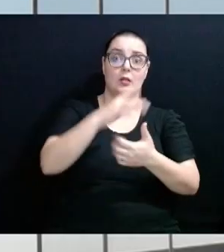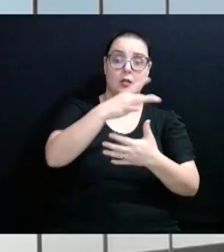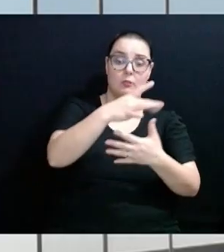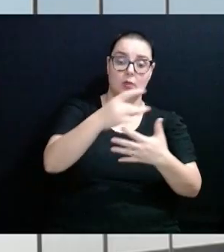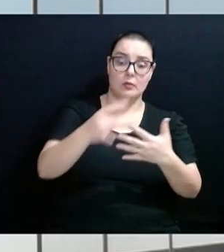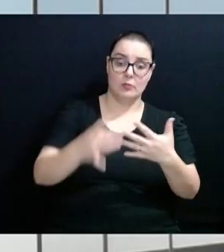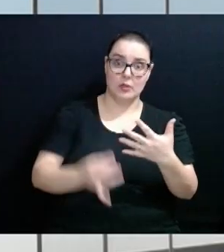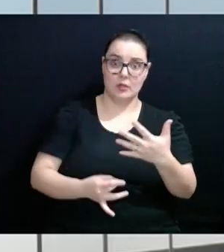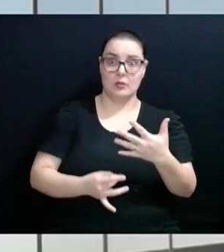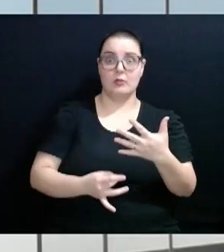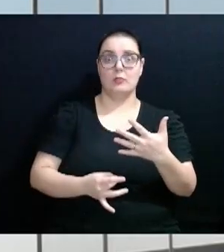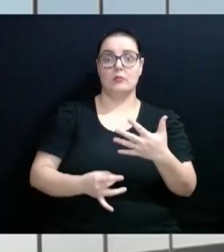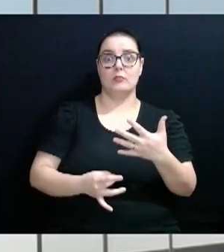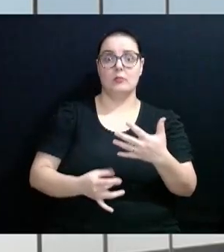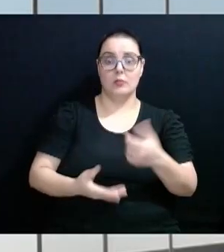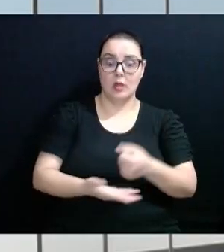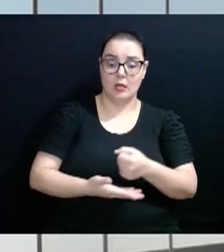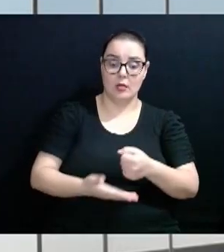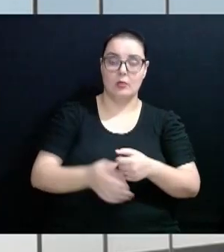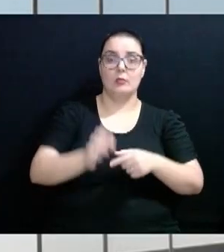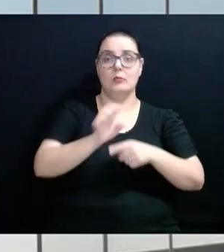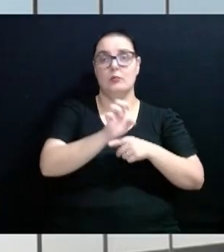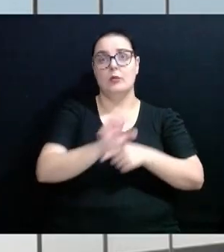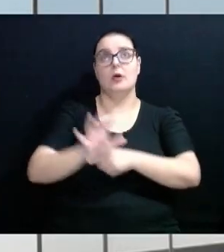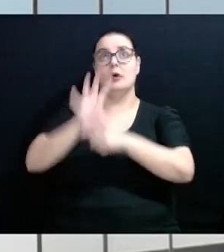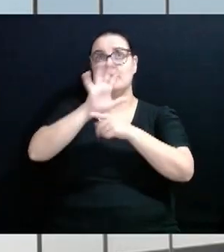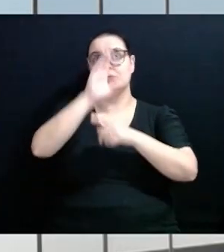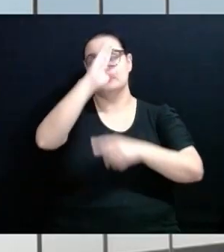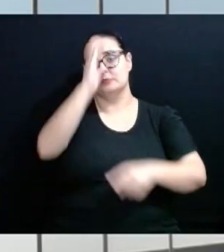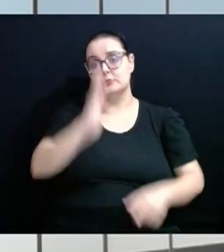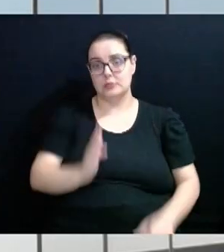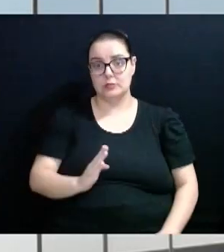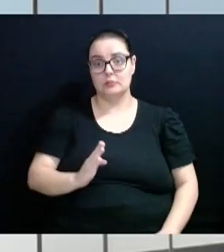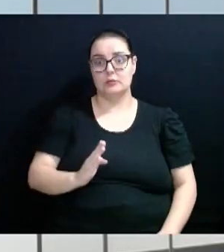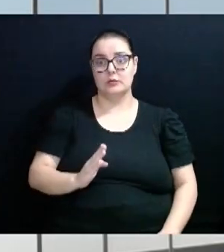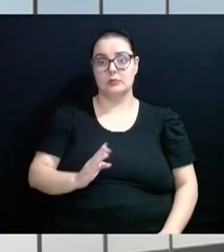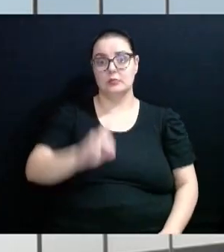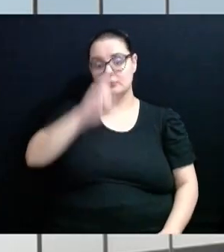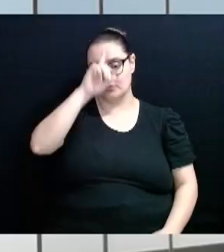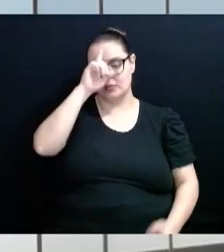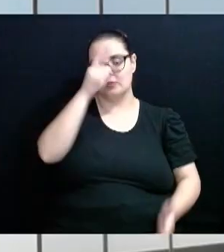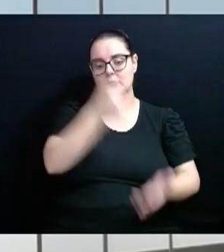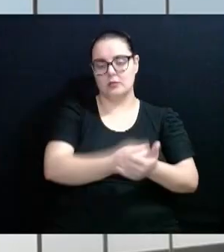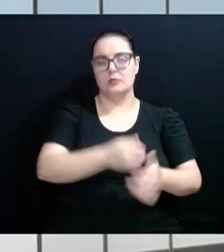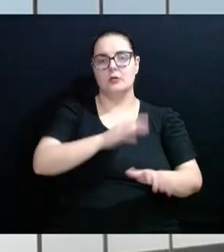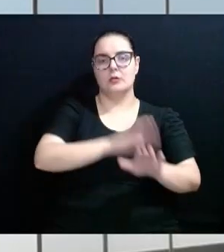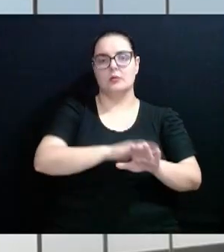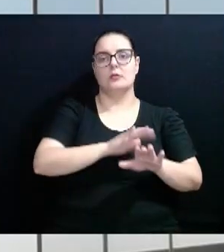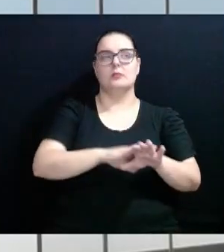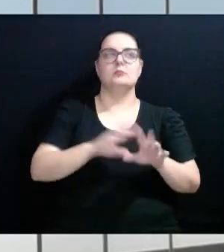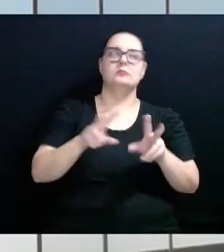aparato do Estado brasileiro para tomar atitudes, digamos,